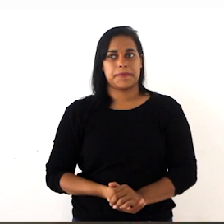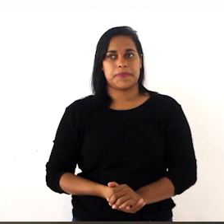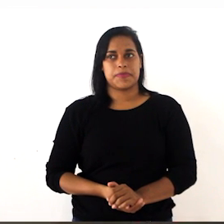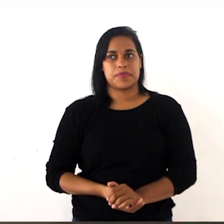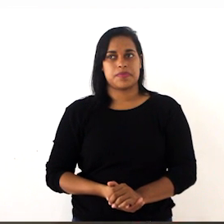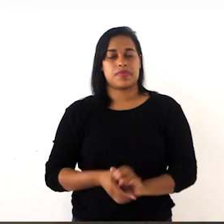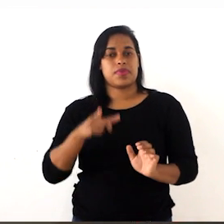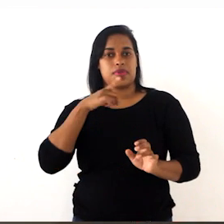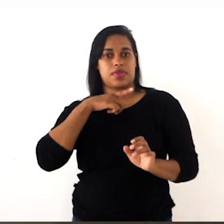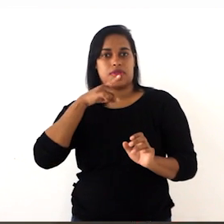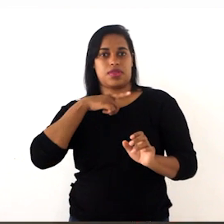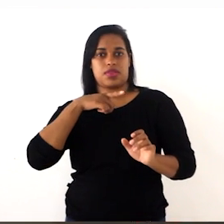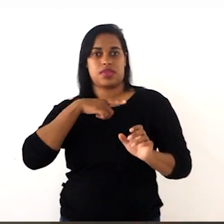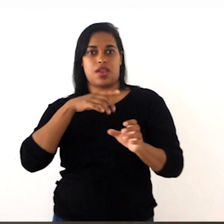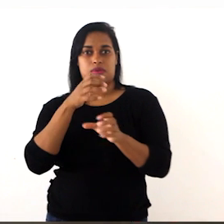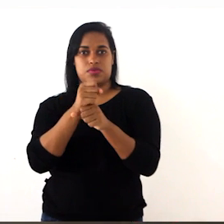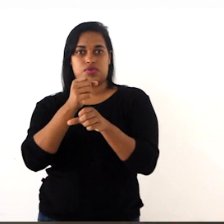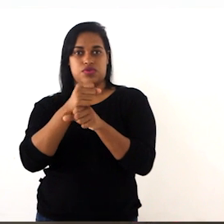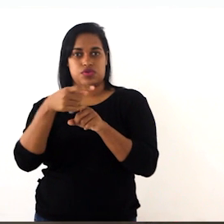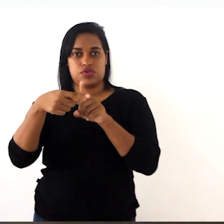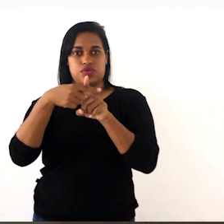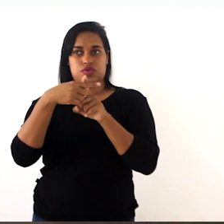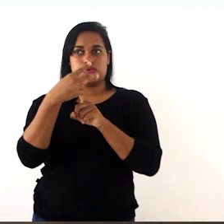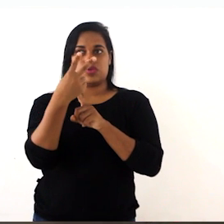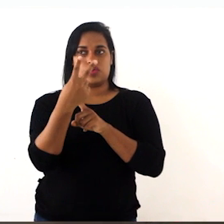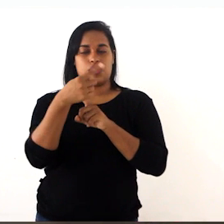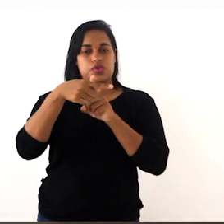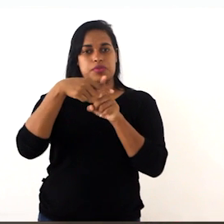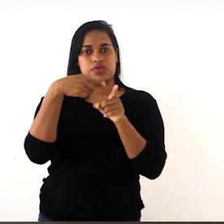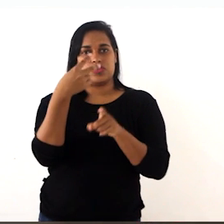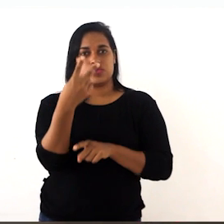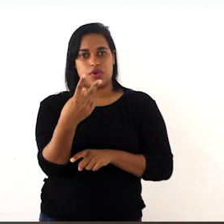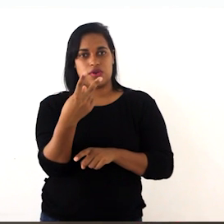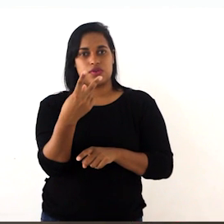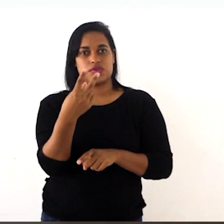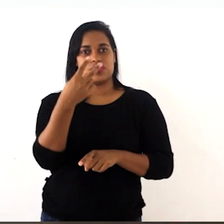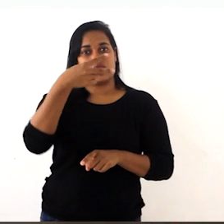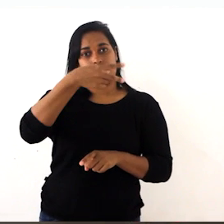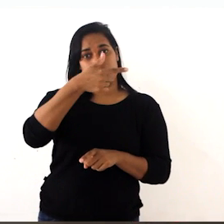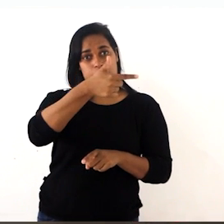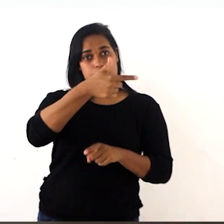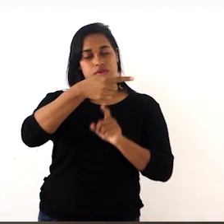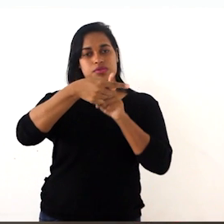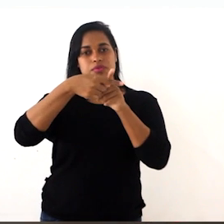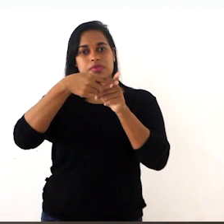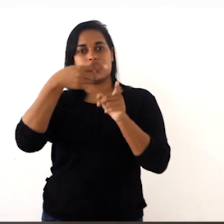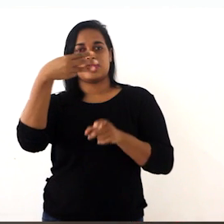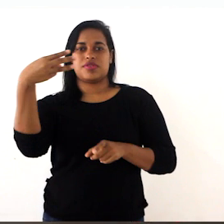Aqui temos o link soma 2 mais 2. No caso não é nem 2 mais 2, né? É 2 mais 3.